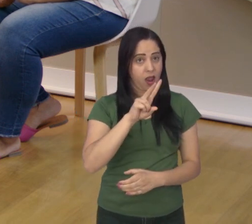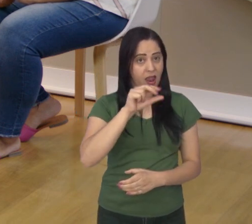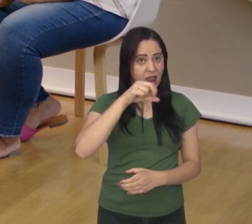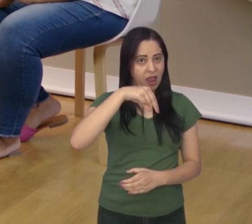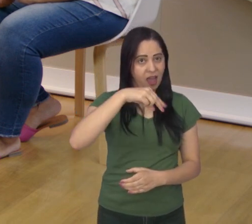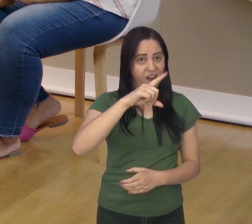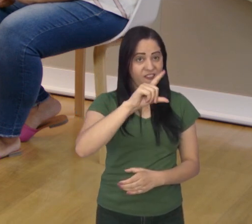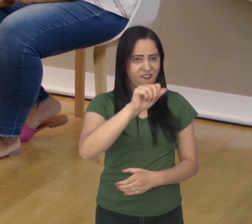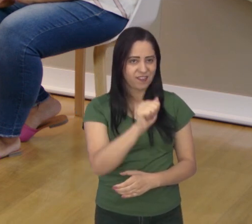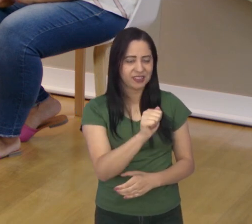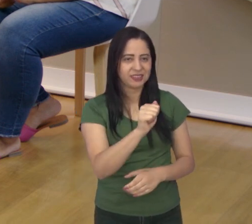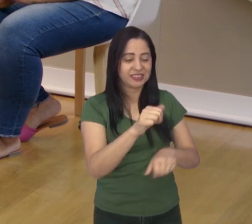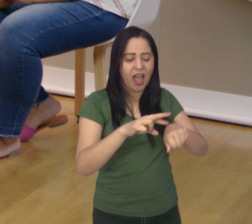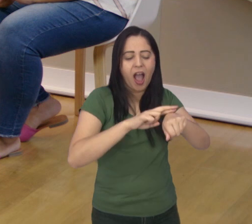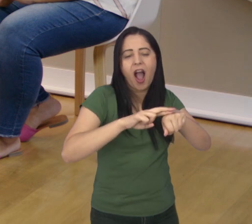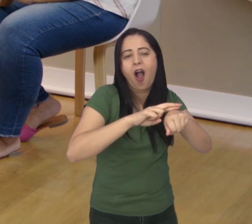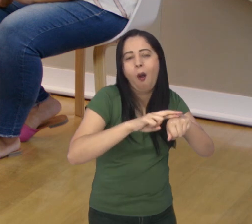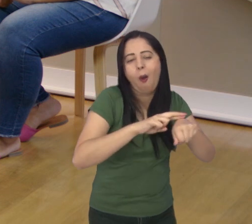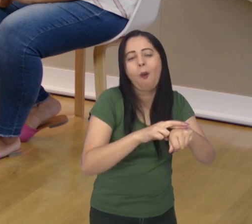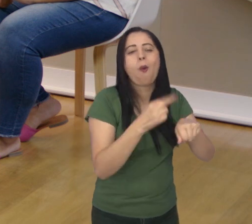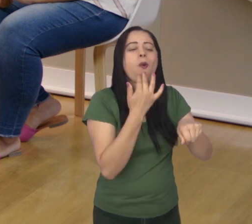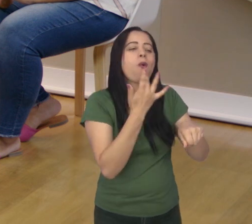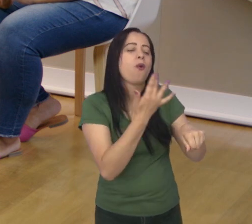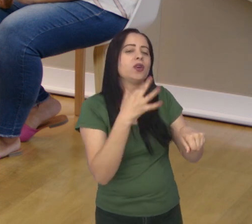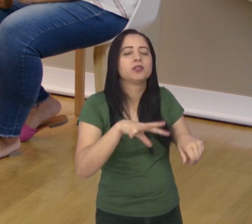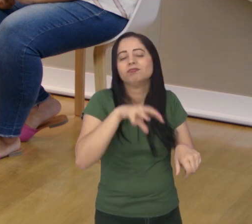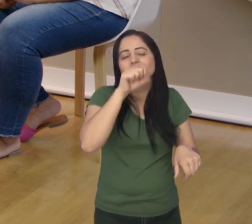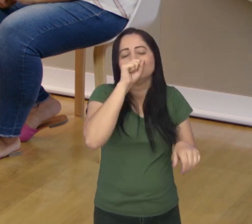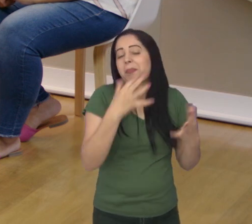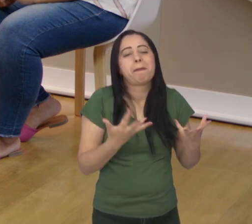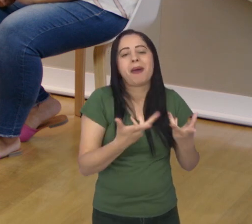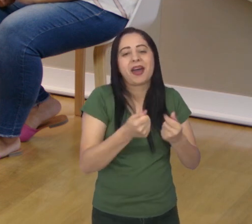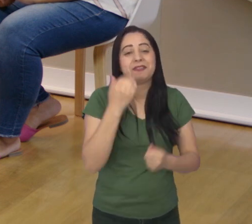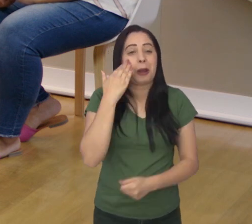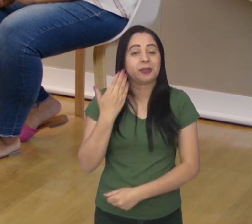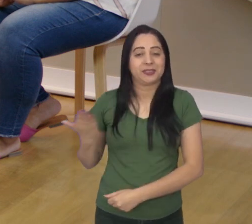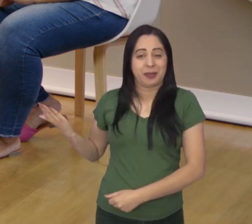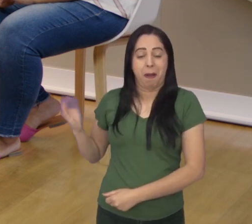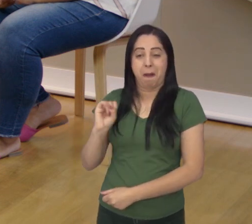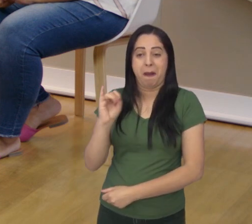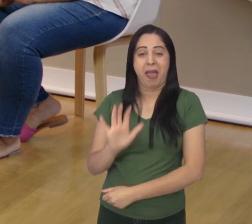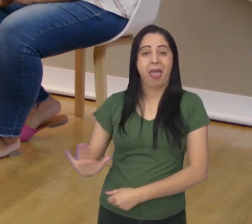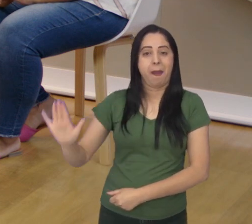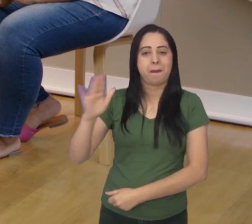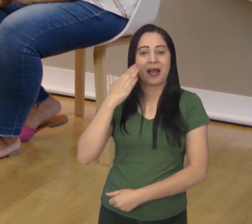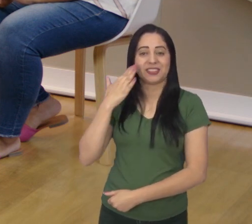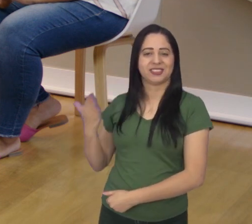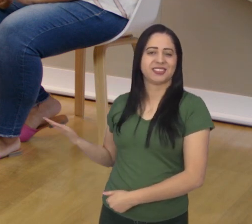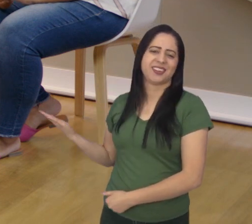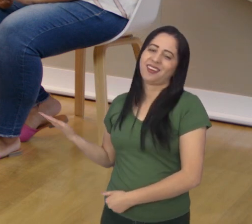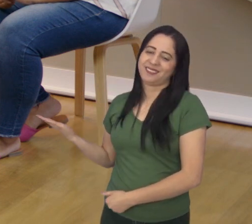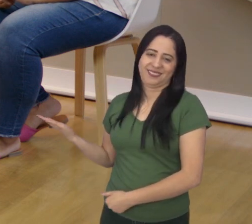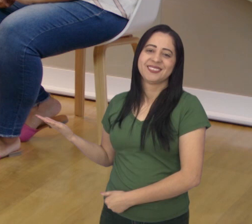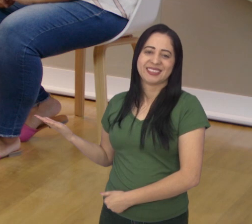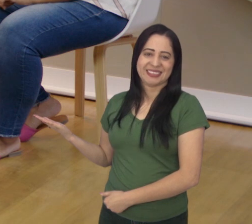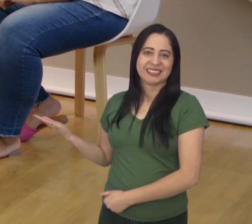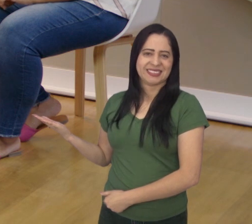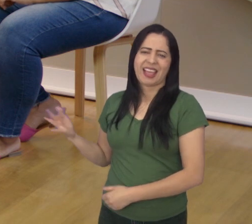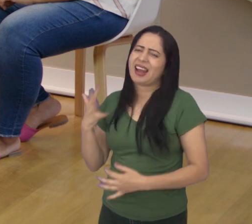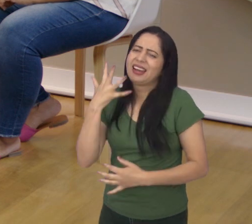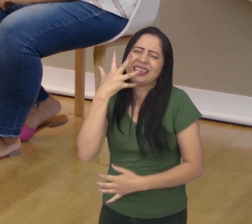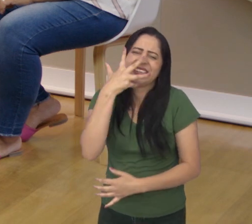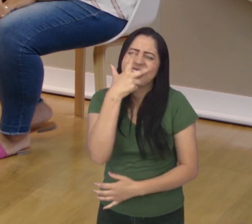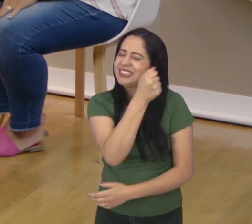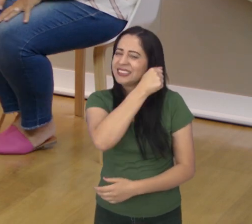também, roxinha, perfumada, maravilhosa. Coloca aqui a imagem pra gente, por favor, Matheus. Olha lá,